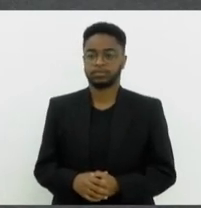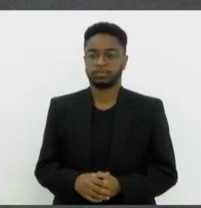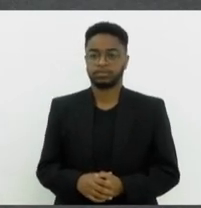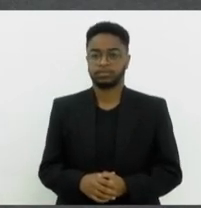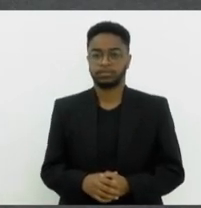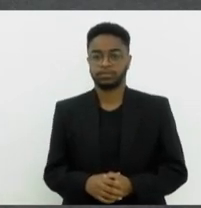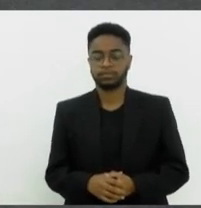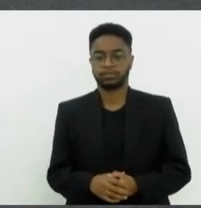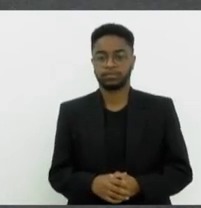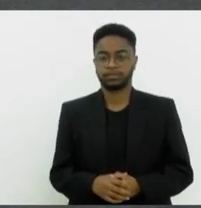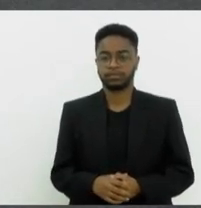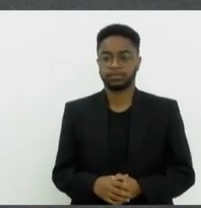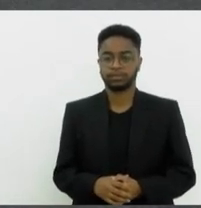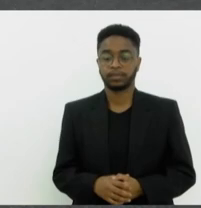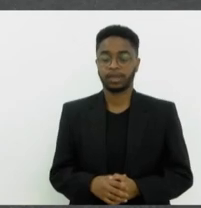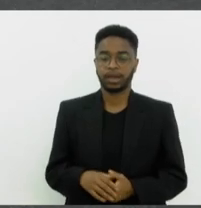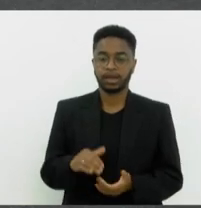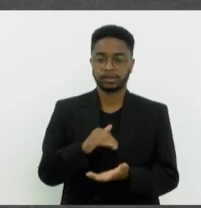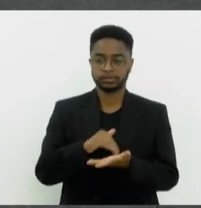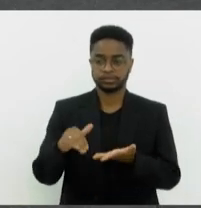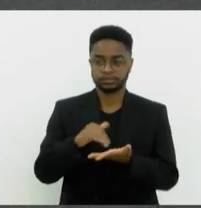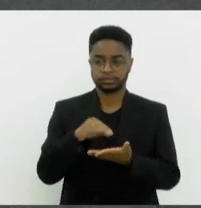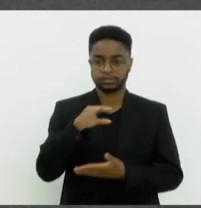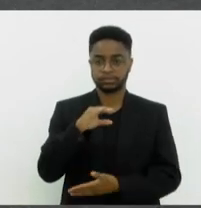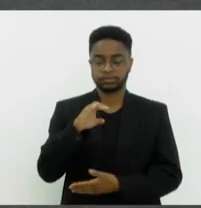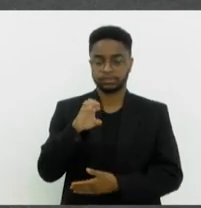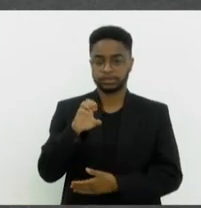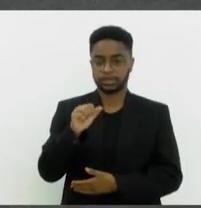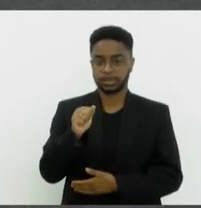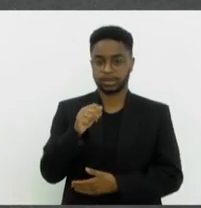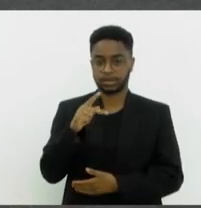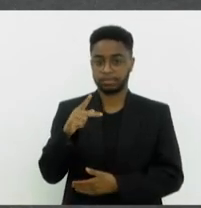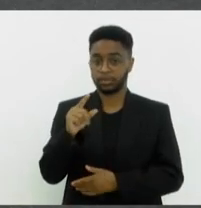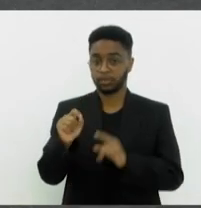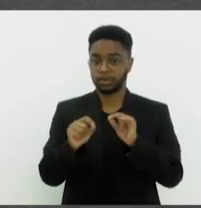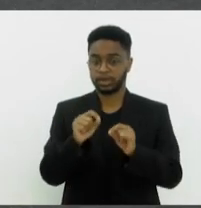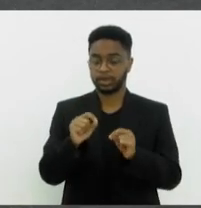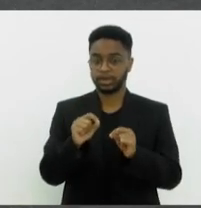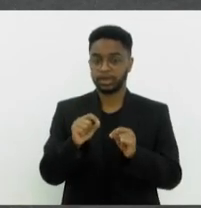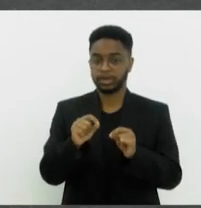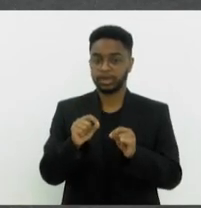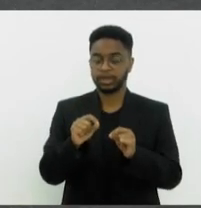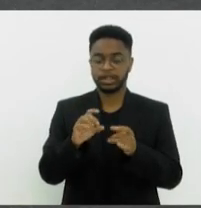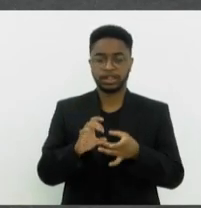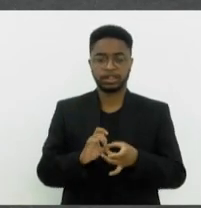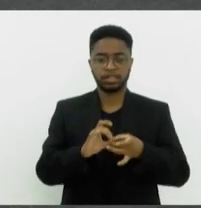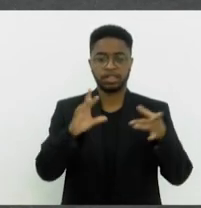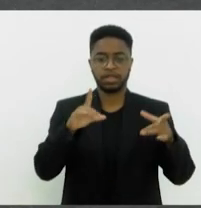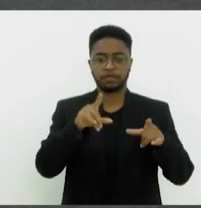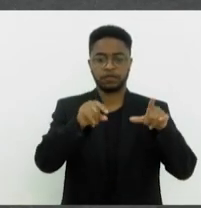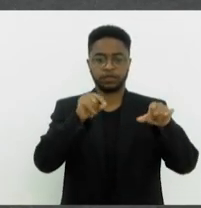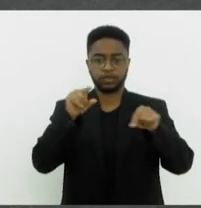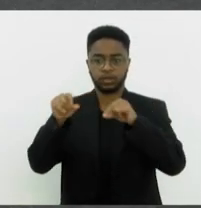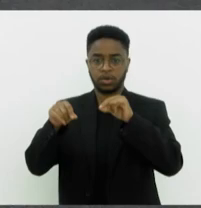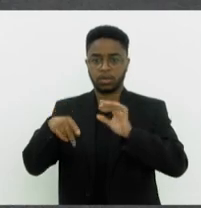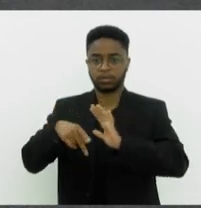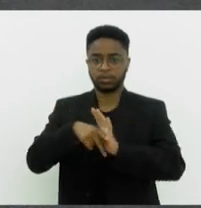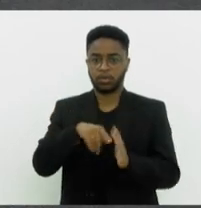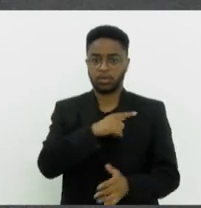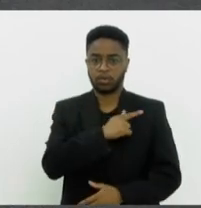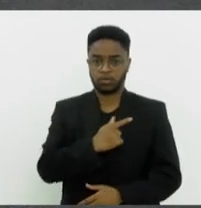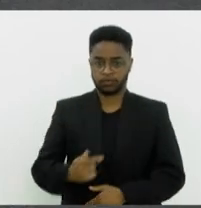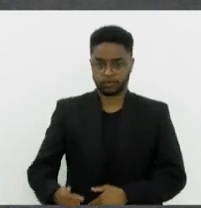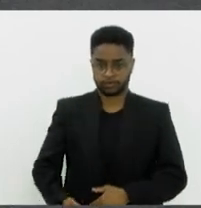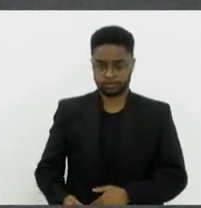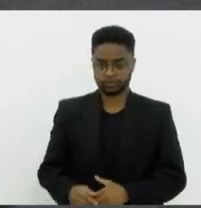A secretária do CEAP é cargo de livre nomeação do